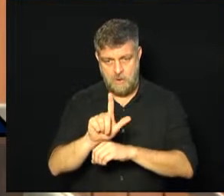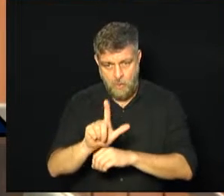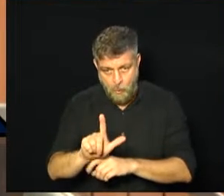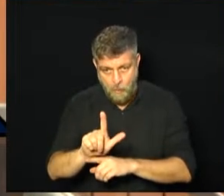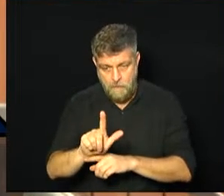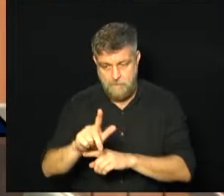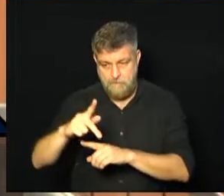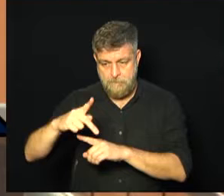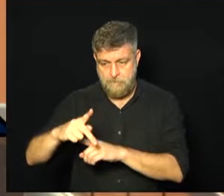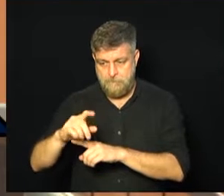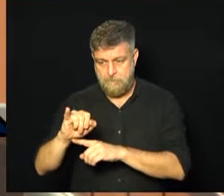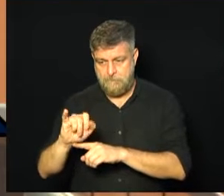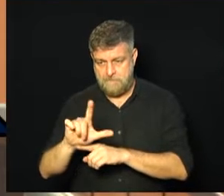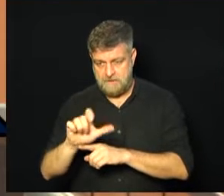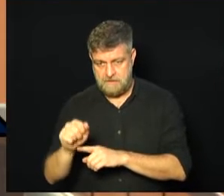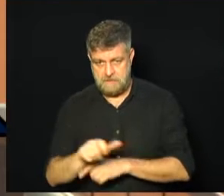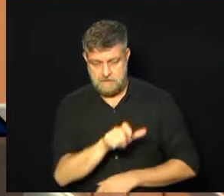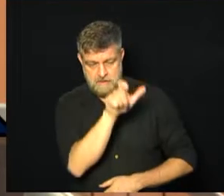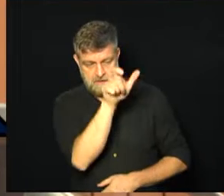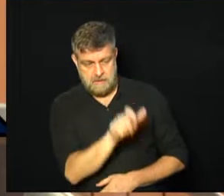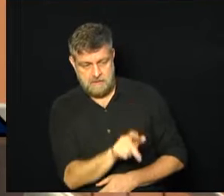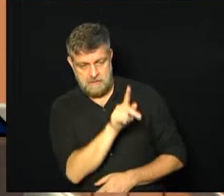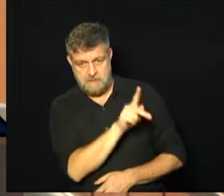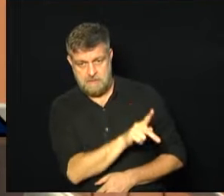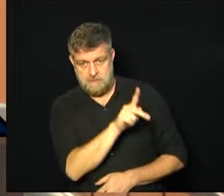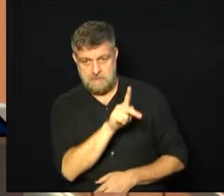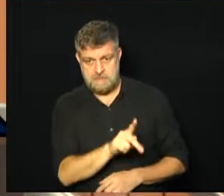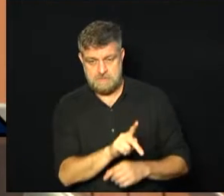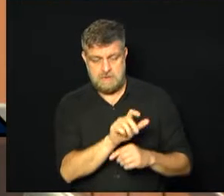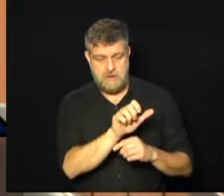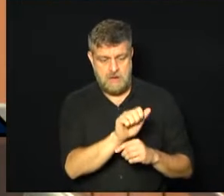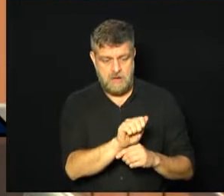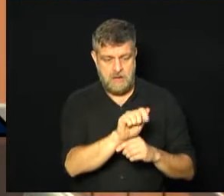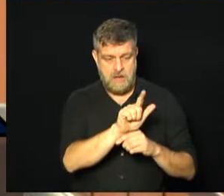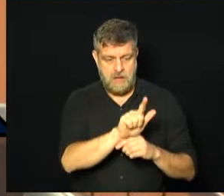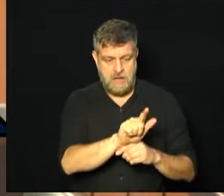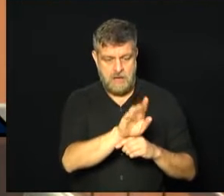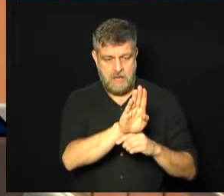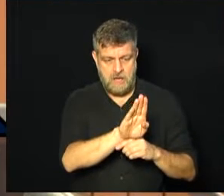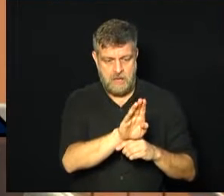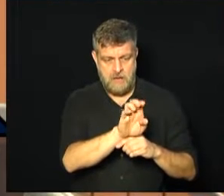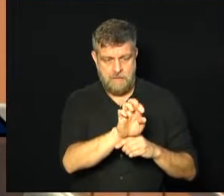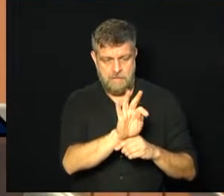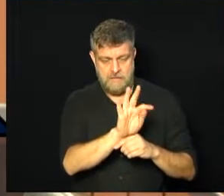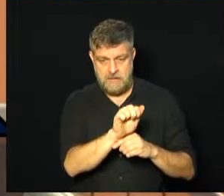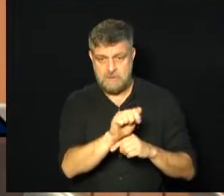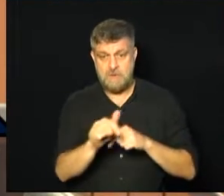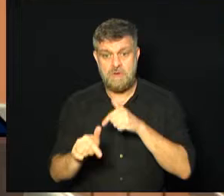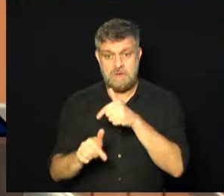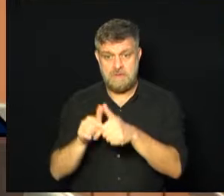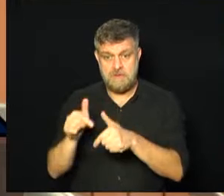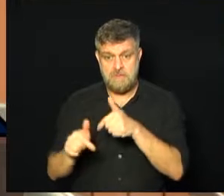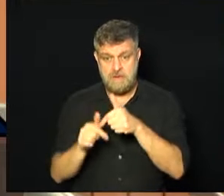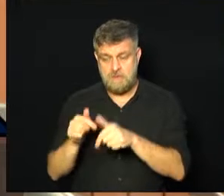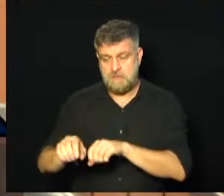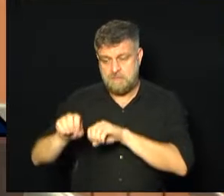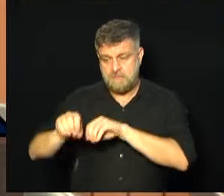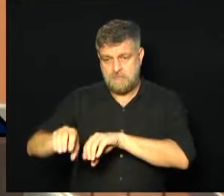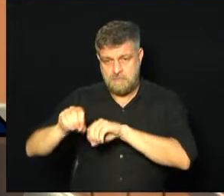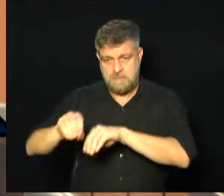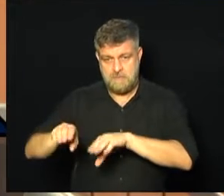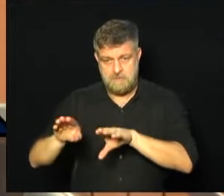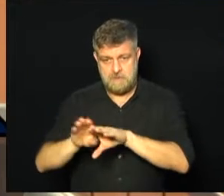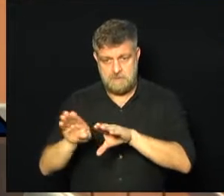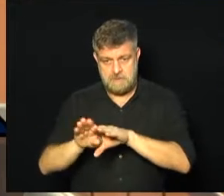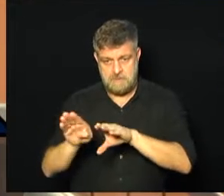O professor Alberto, como ficou conhecido no Sistema Educacional Municipal, lecionou também na EMF Violeta